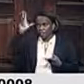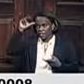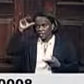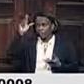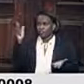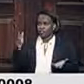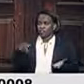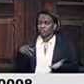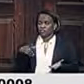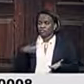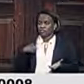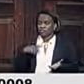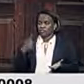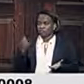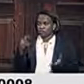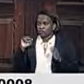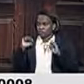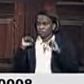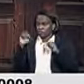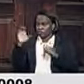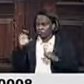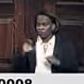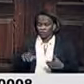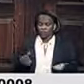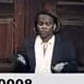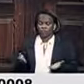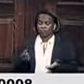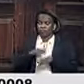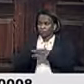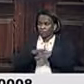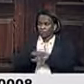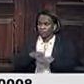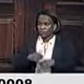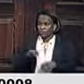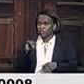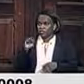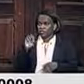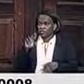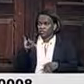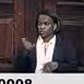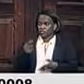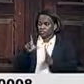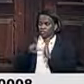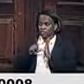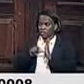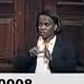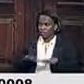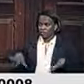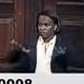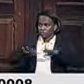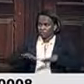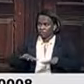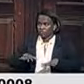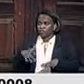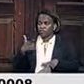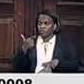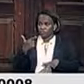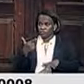Só resta o Maracanã, o Niterói sendo depreciado. E o Iazerge Central, 12